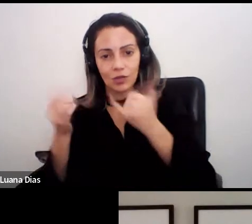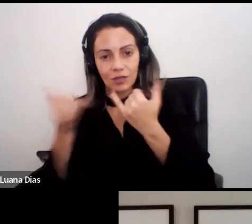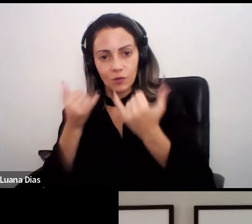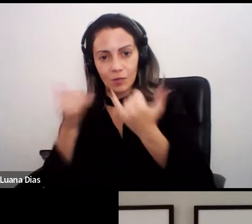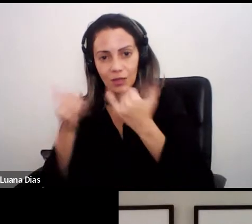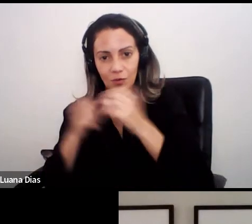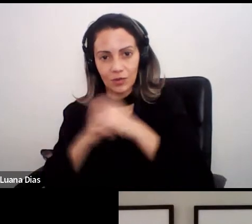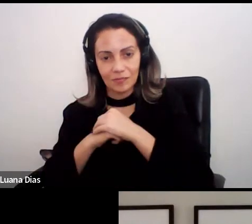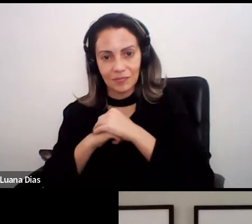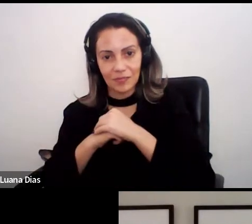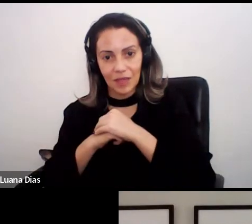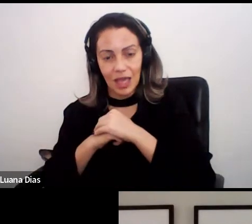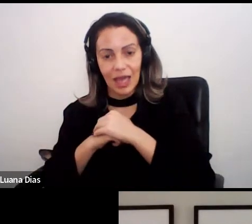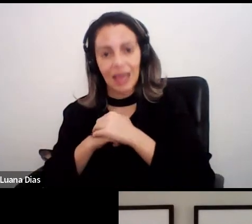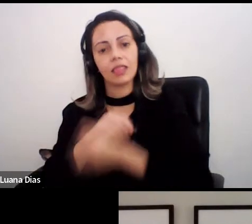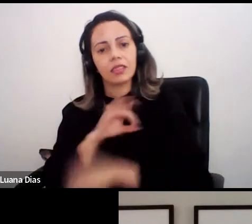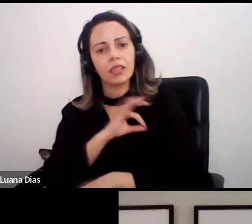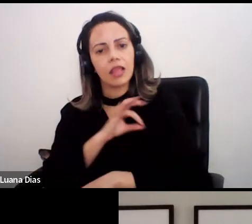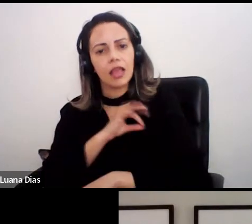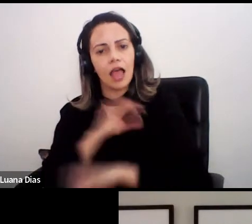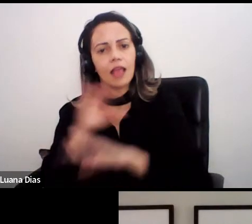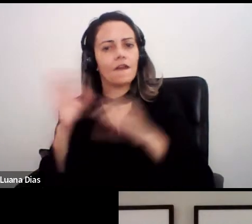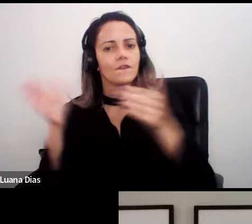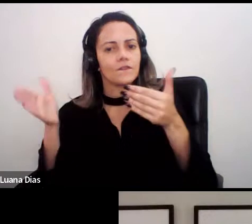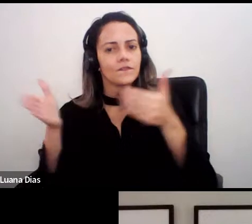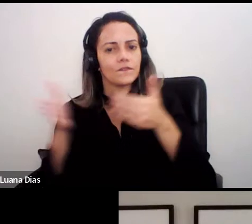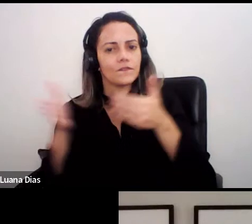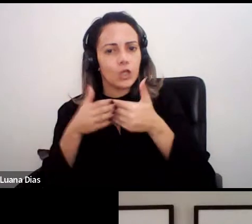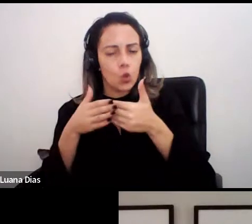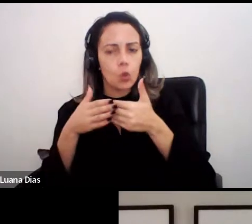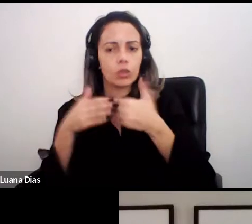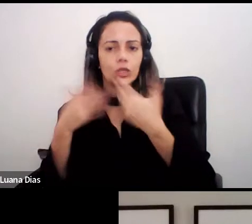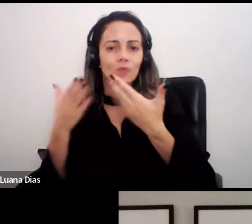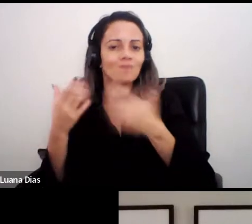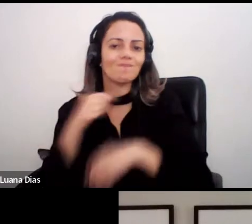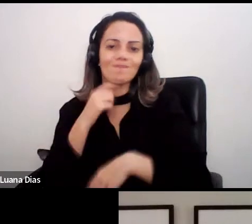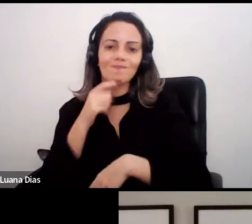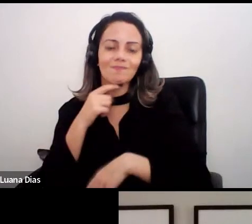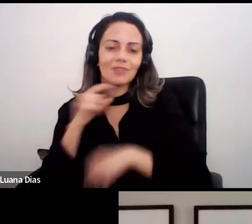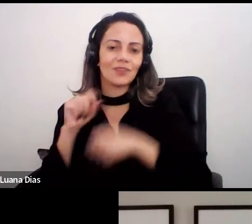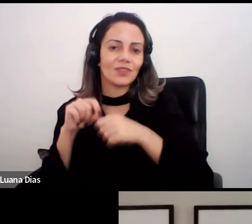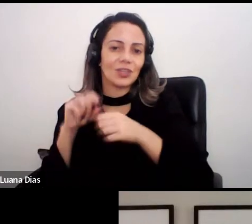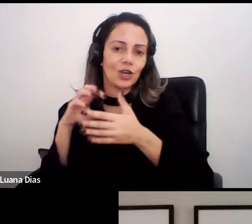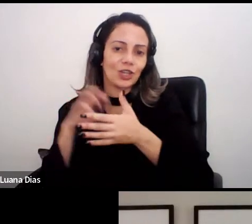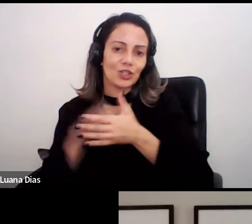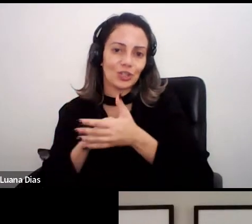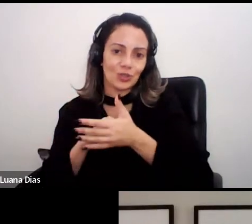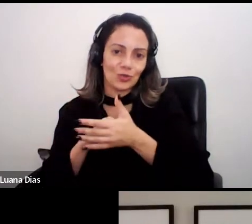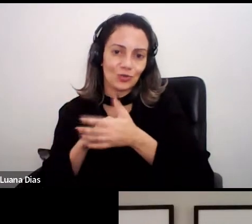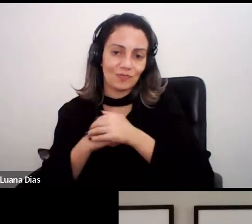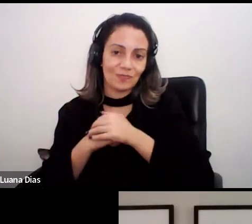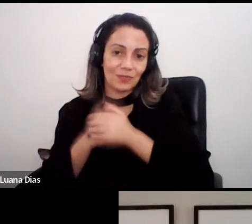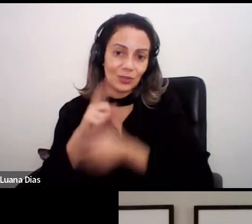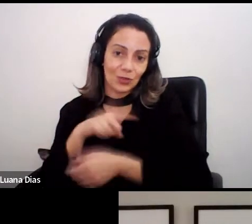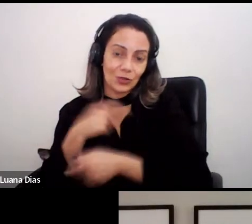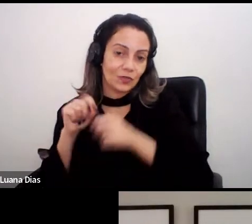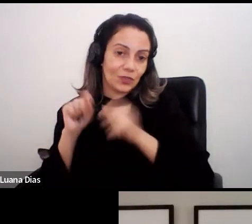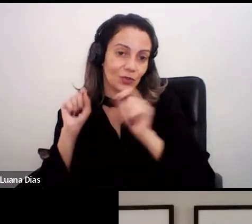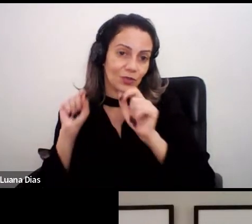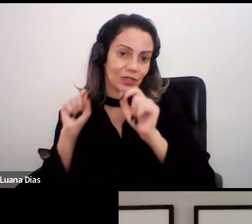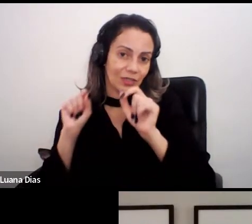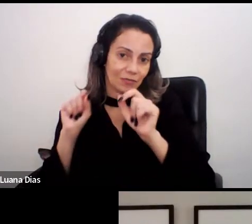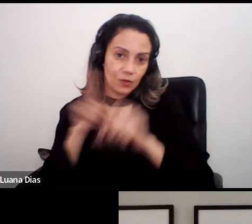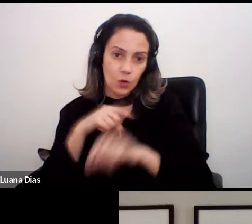fecharam, as mulheres não tinham como registrar ocorrência policial. Então, o que que a gente fez enquanto coordenação